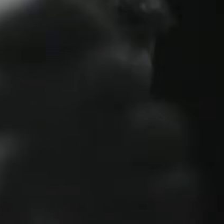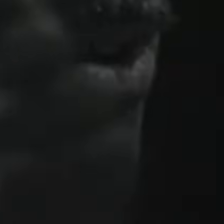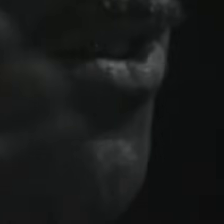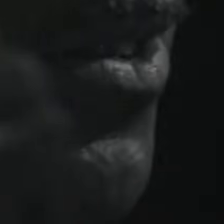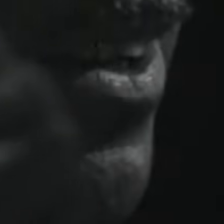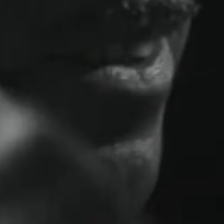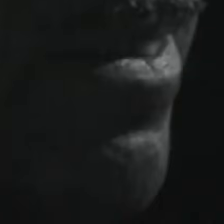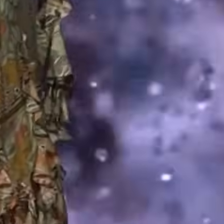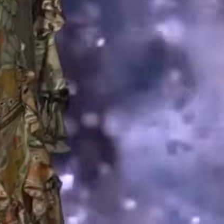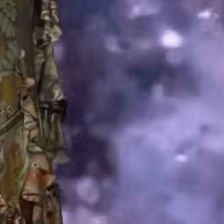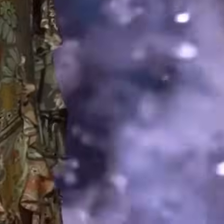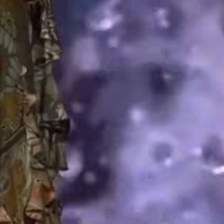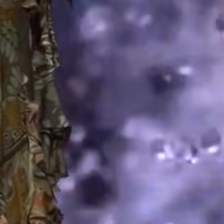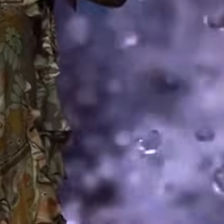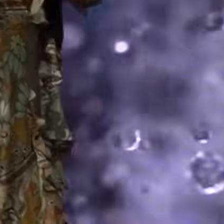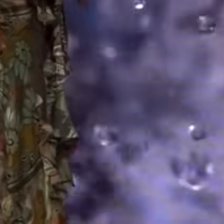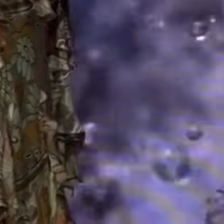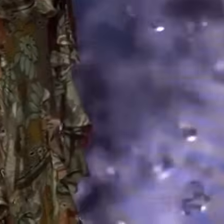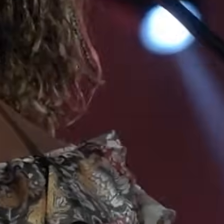uma mulher